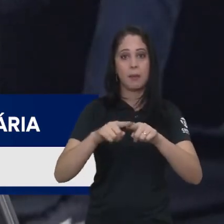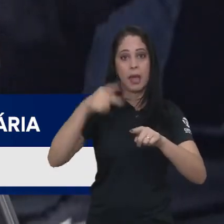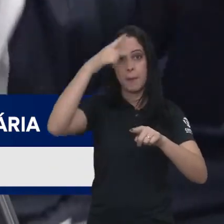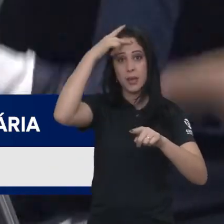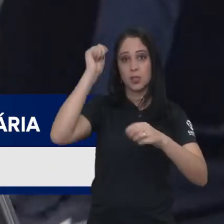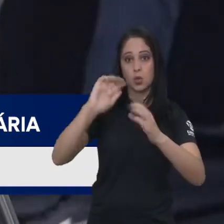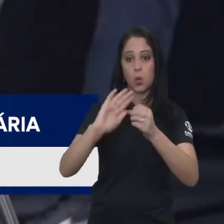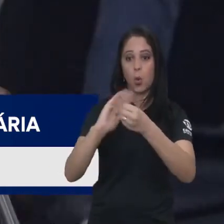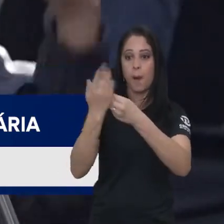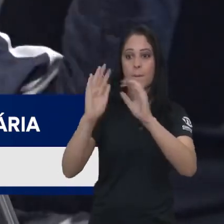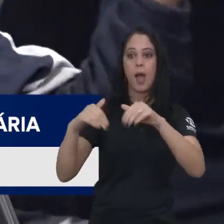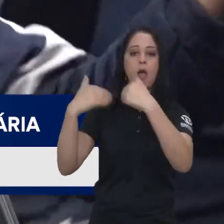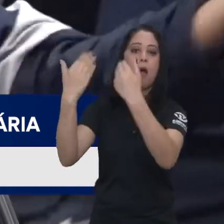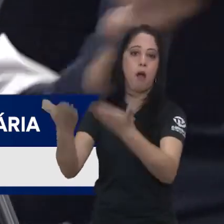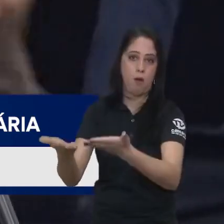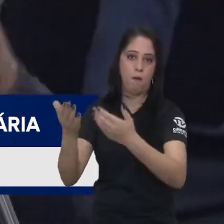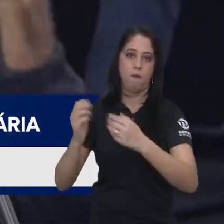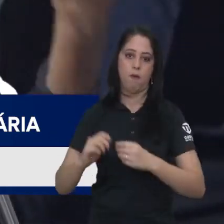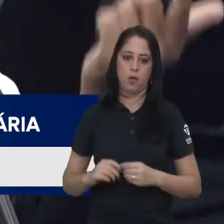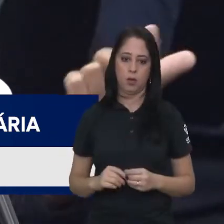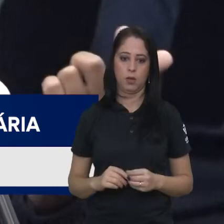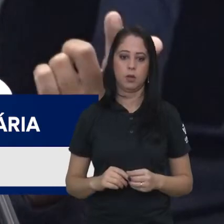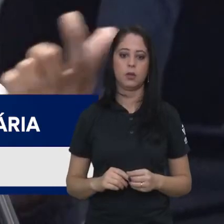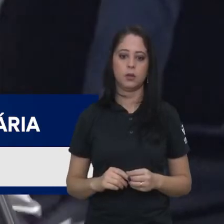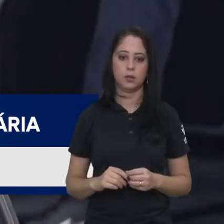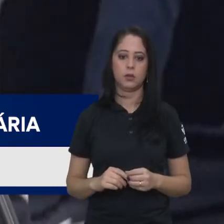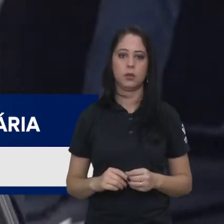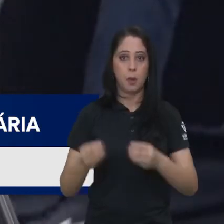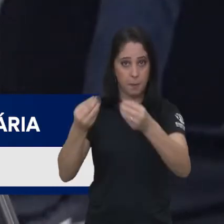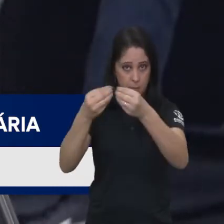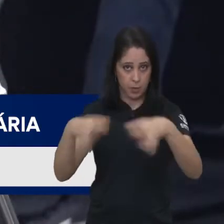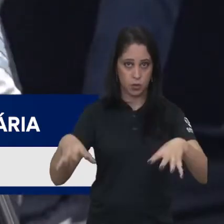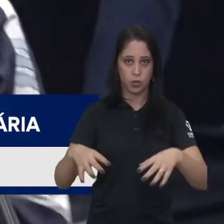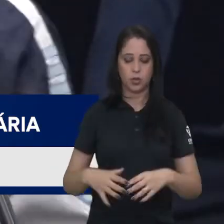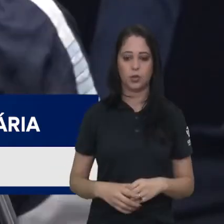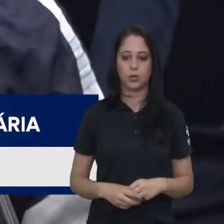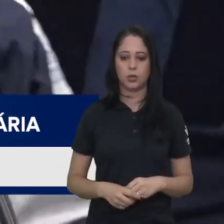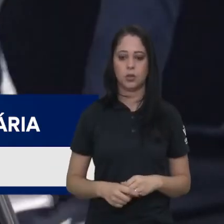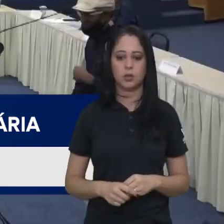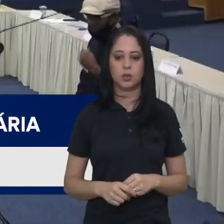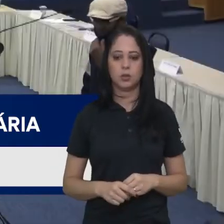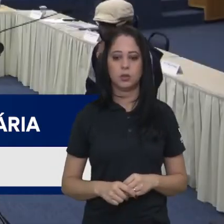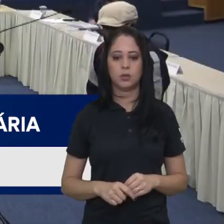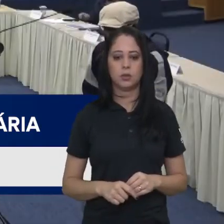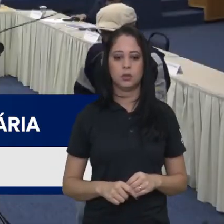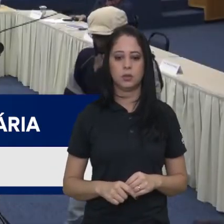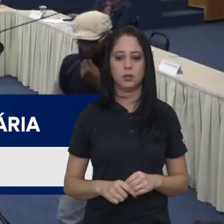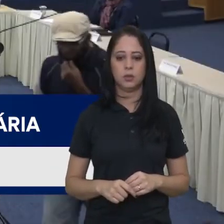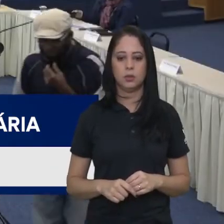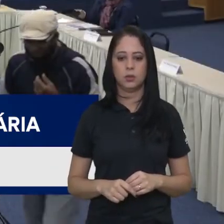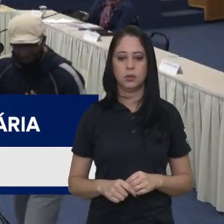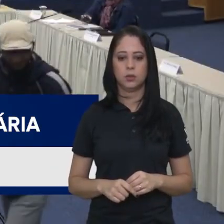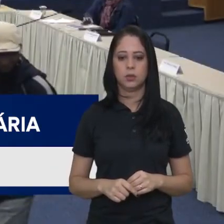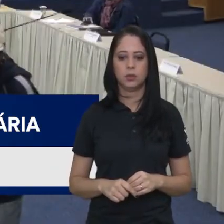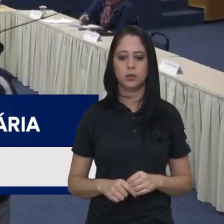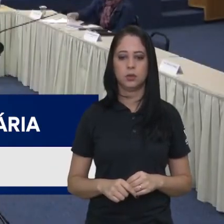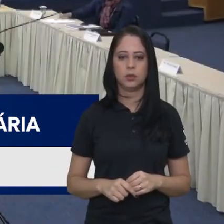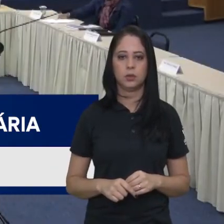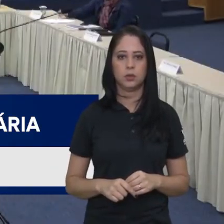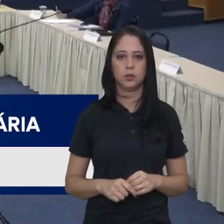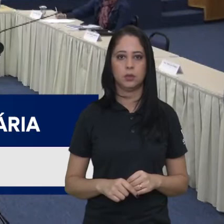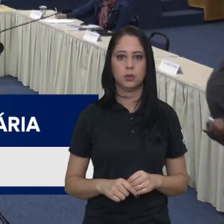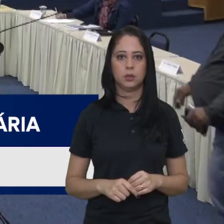do fundo e o entorno de tudo aquilo ali. Esse é o meu pedido. Obrigado. Mais um?